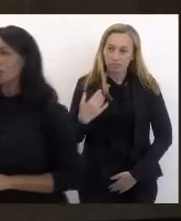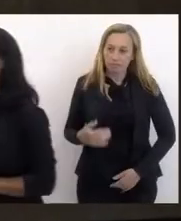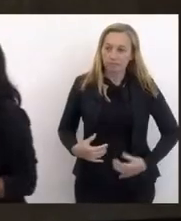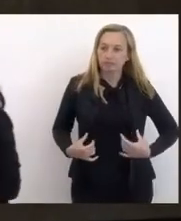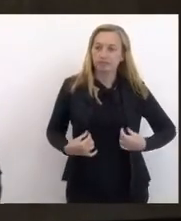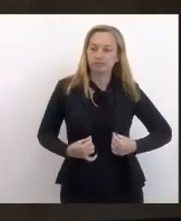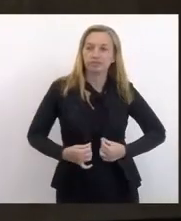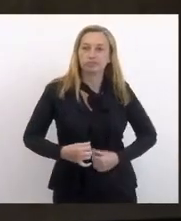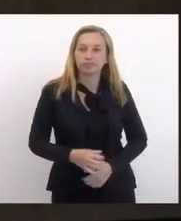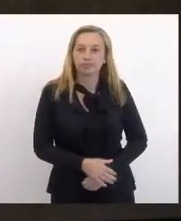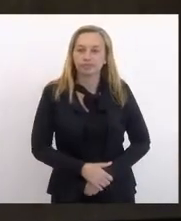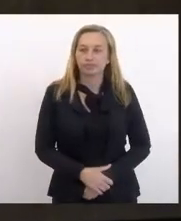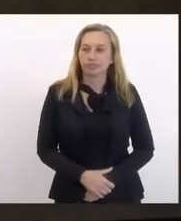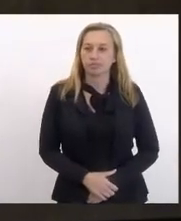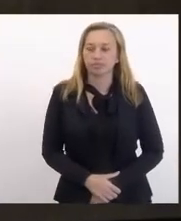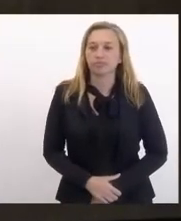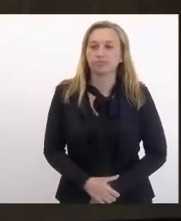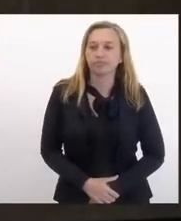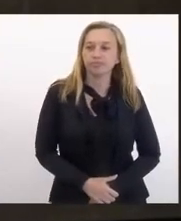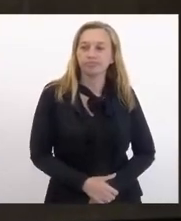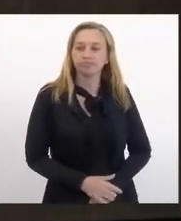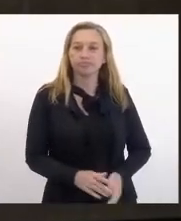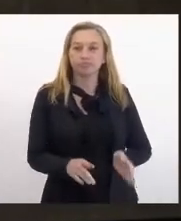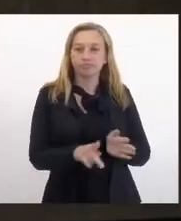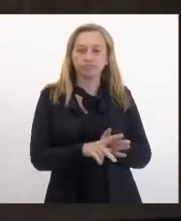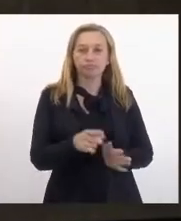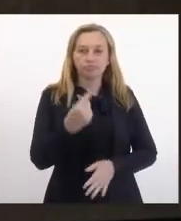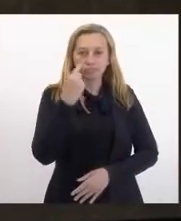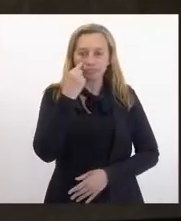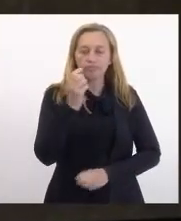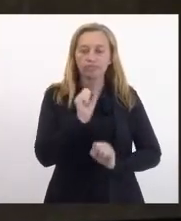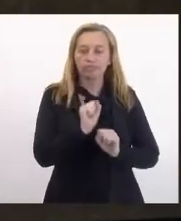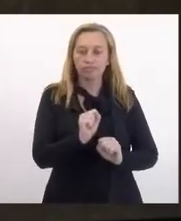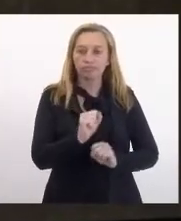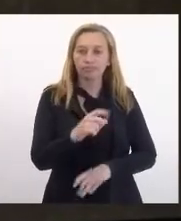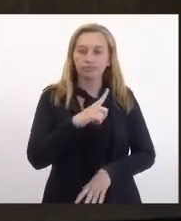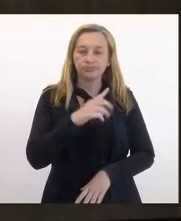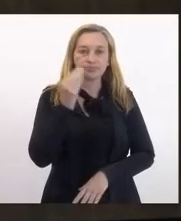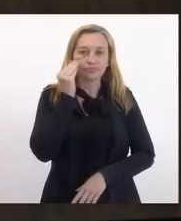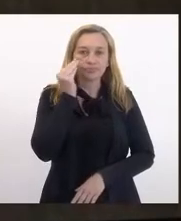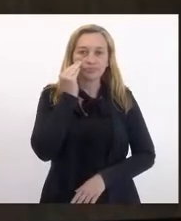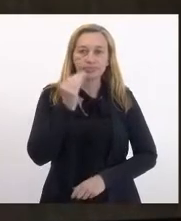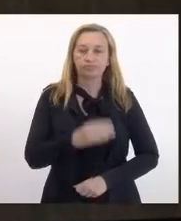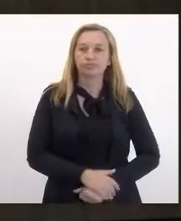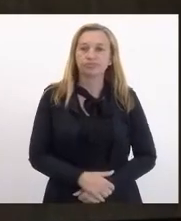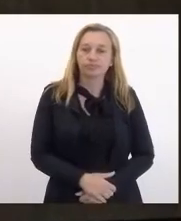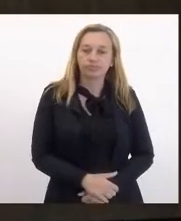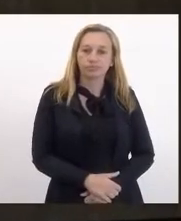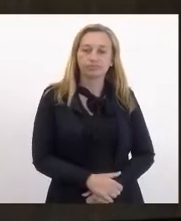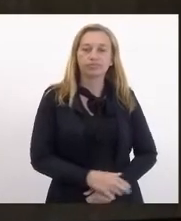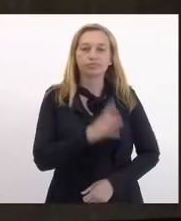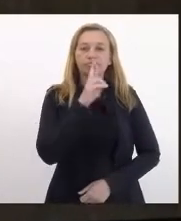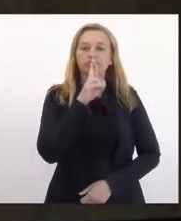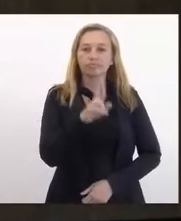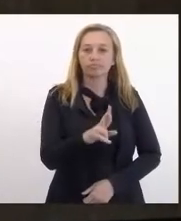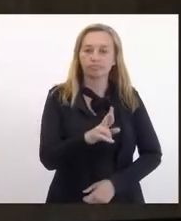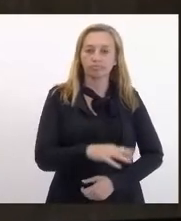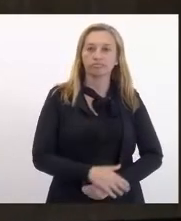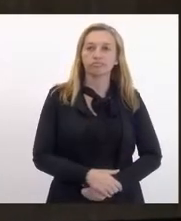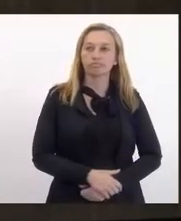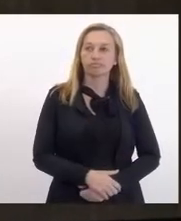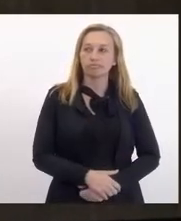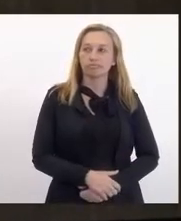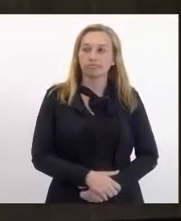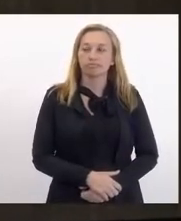o devido balizamento técnico que o projeto prevê, né, possam ter a oportunidade de dar uma resposta a este